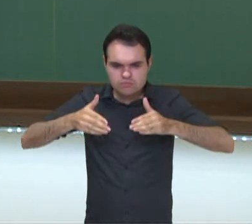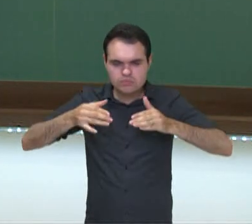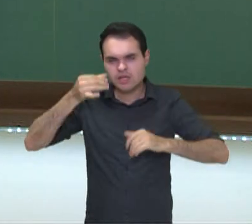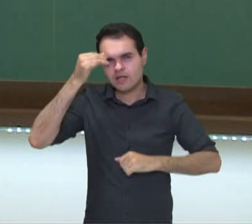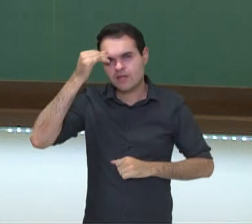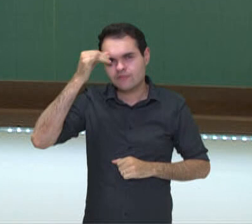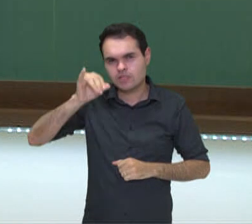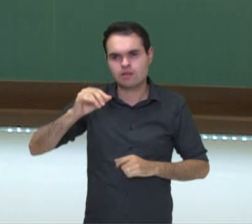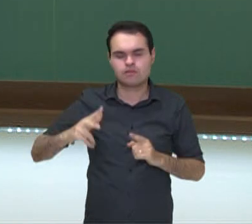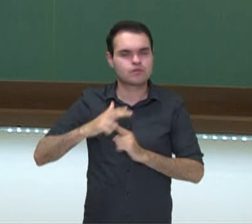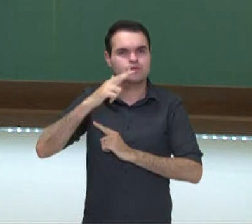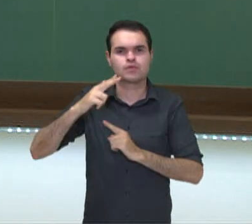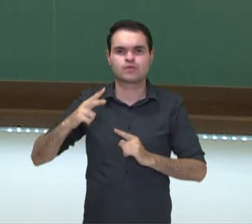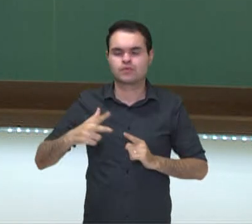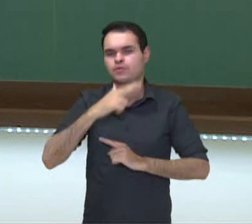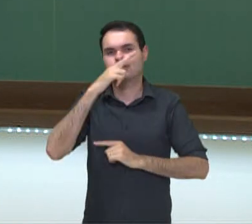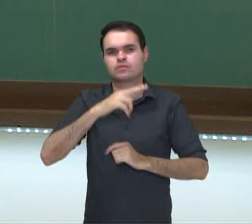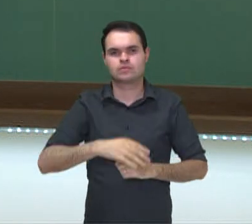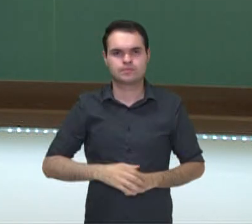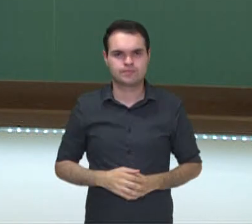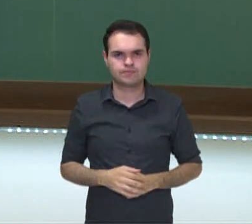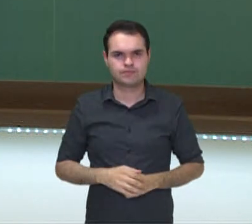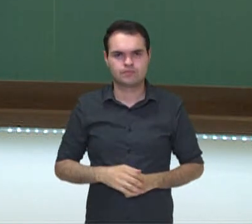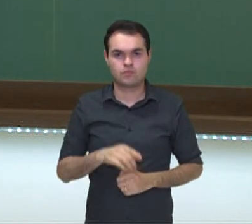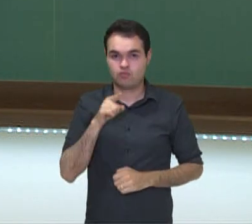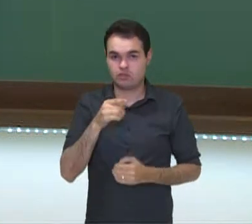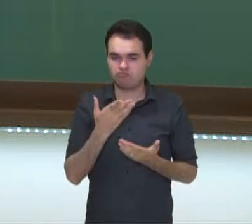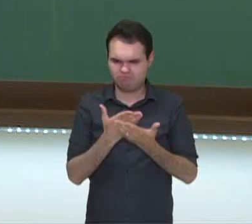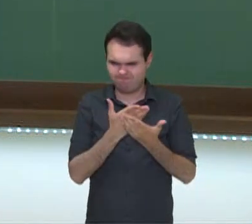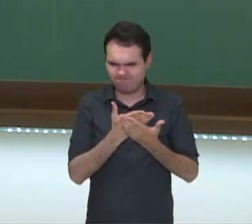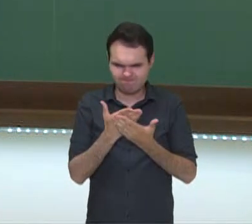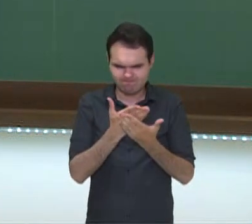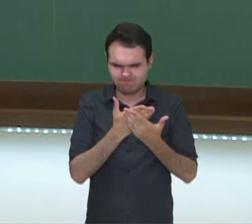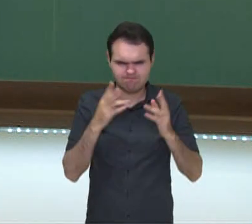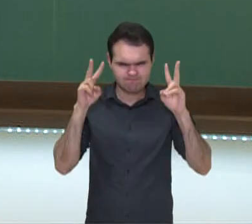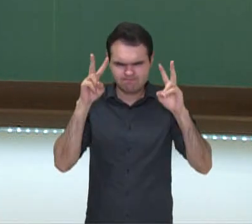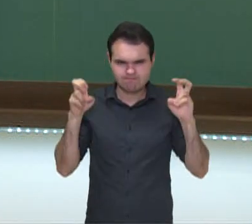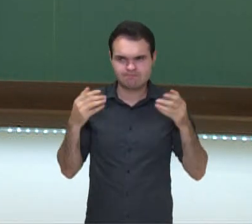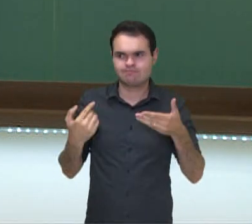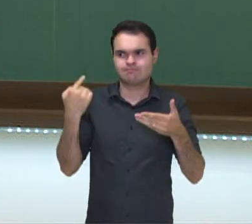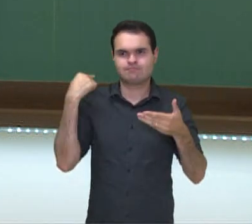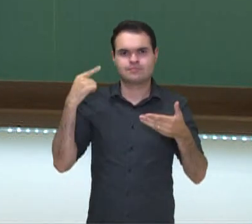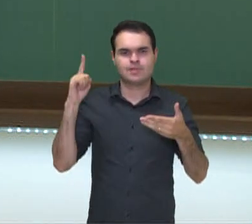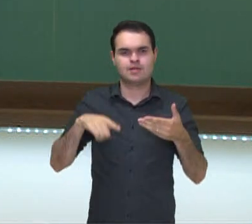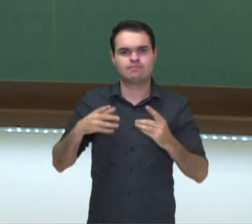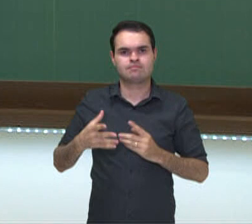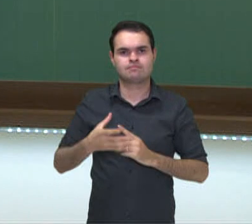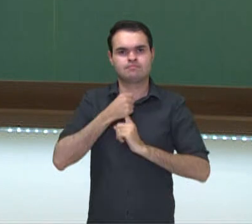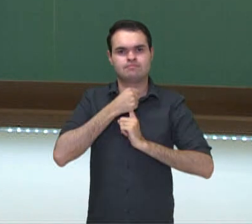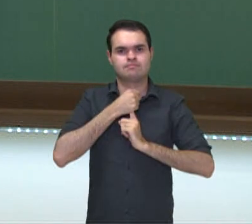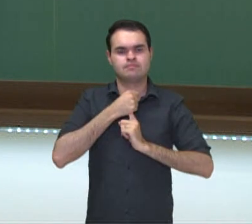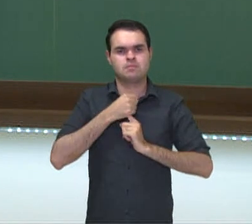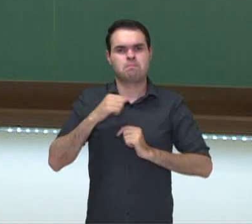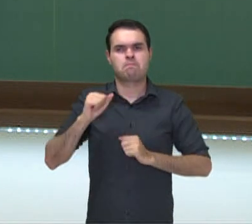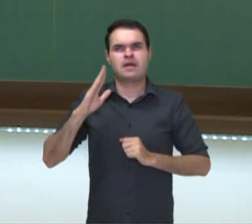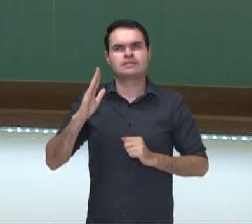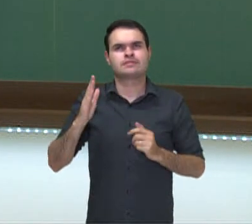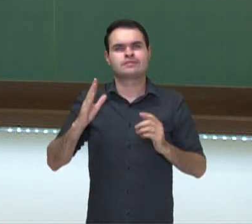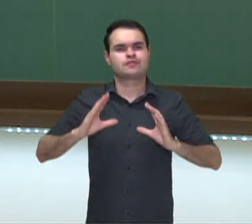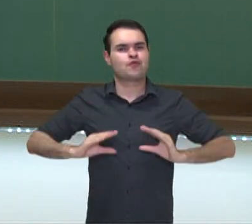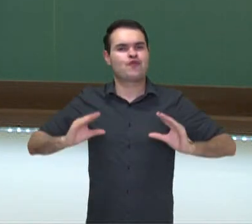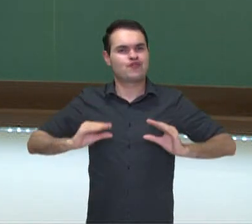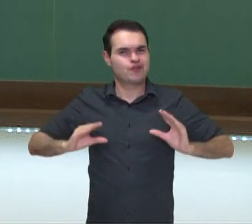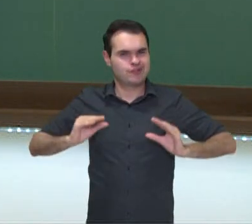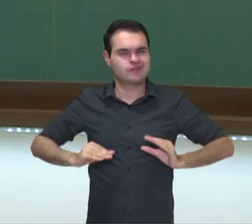evitando interrupções, quando você estudou o tema, isso tudo te deixa muito mais à vontade na